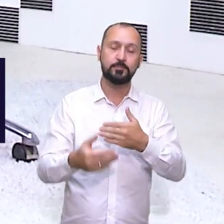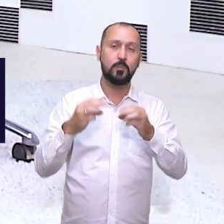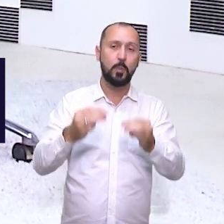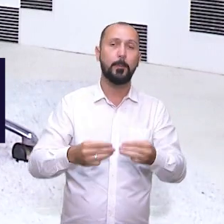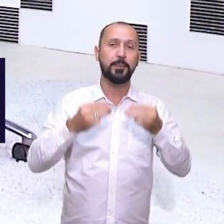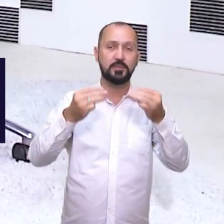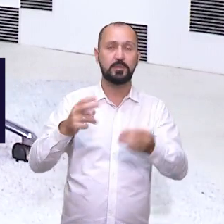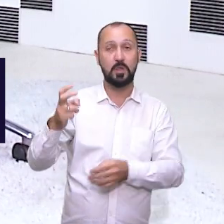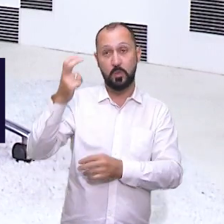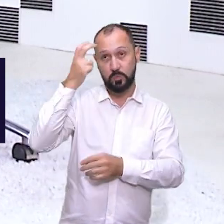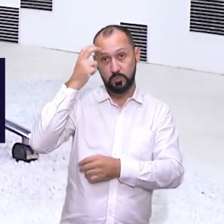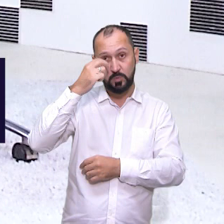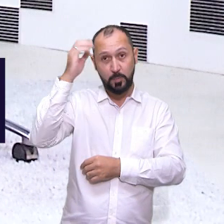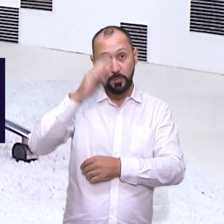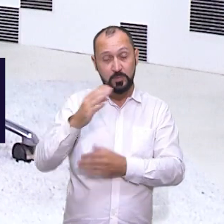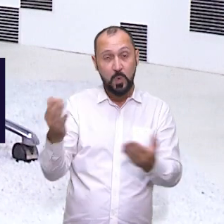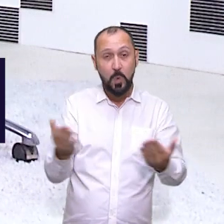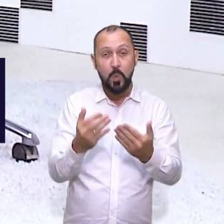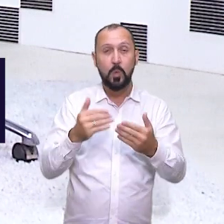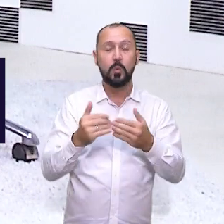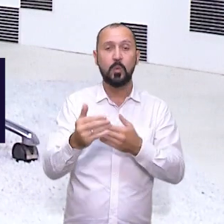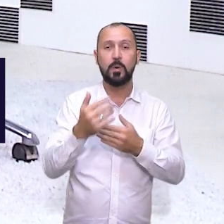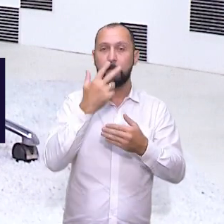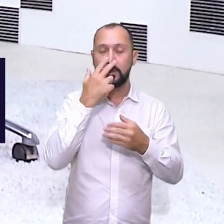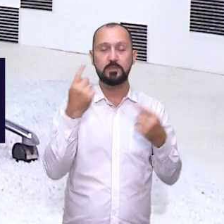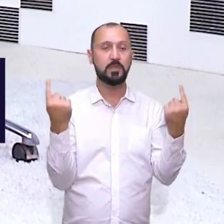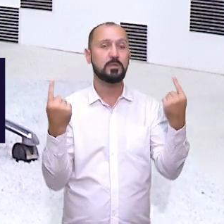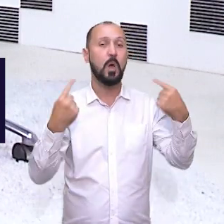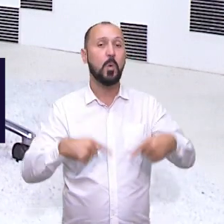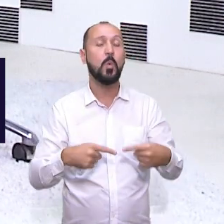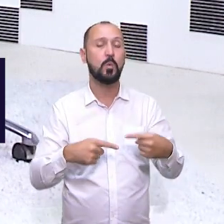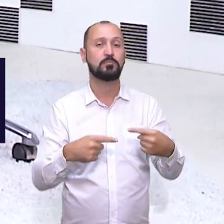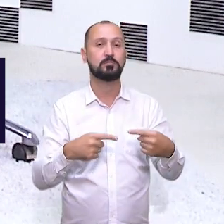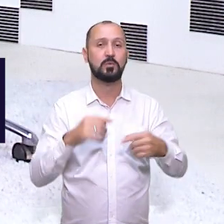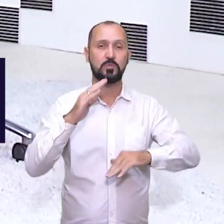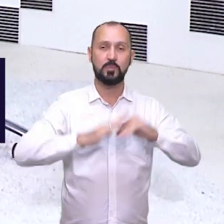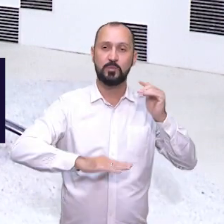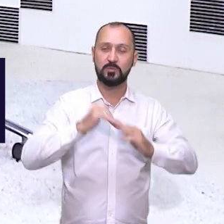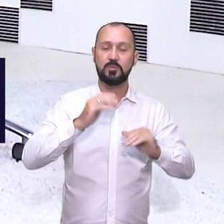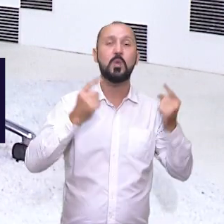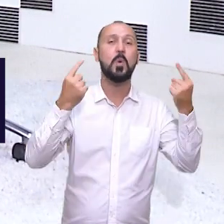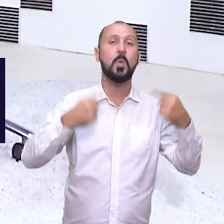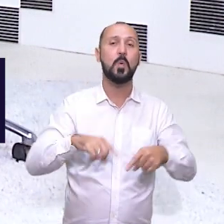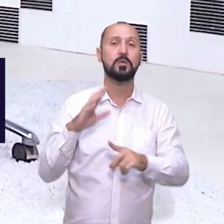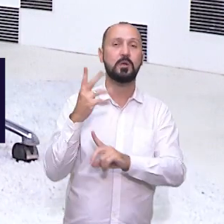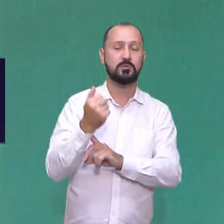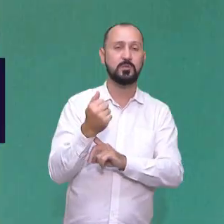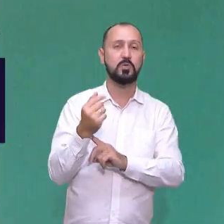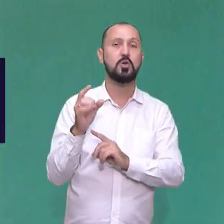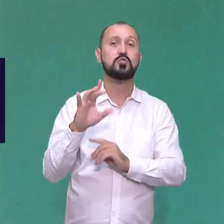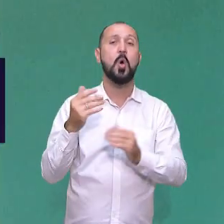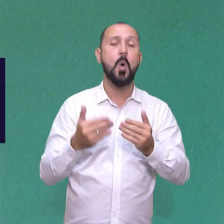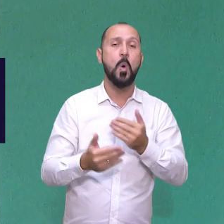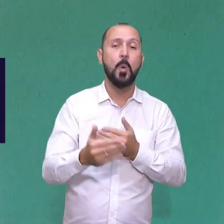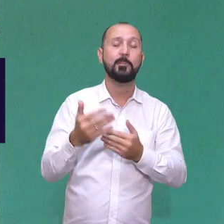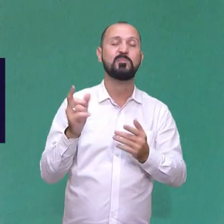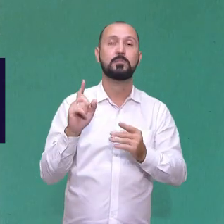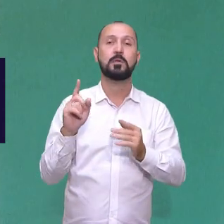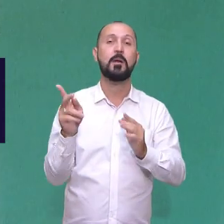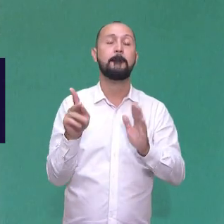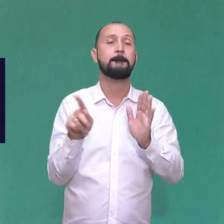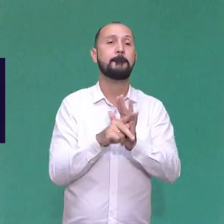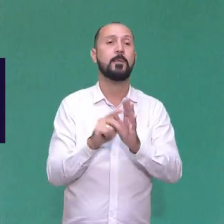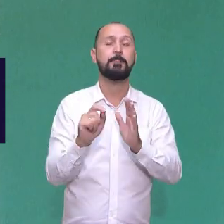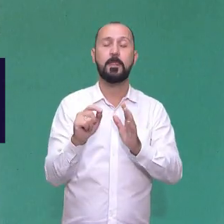que, atualmente, o Ministério da Cultura no Brasil, ele funciona contra os artistas, contra a arte, e não são hoje,